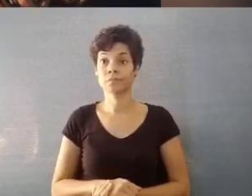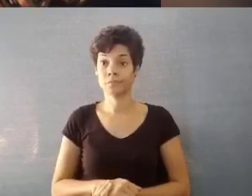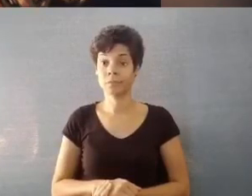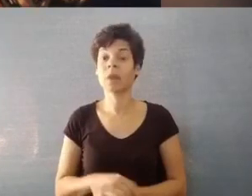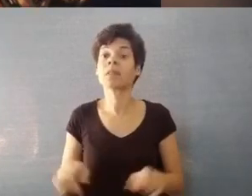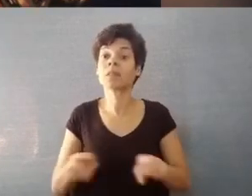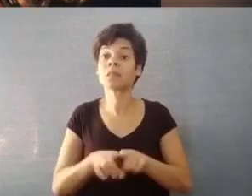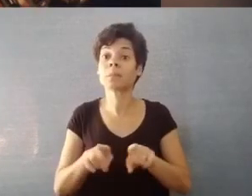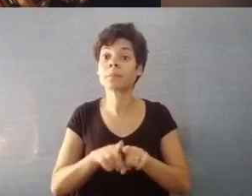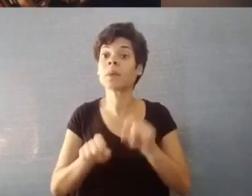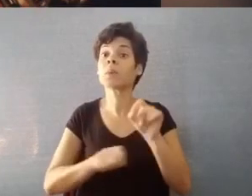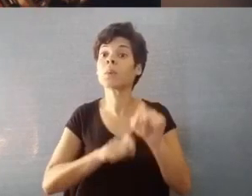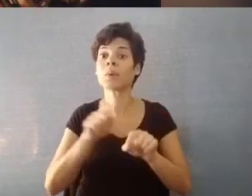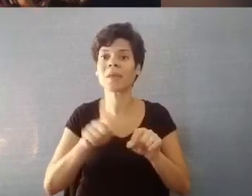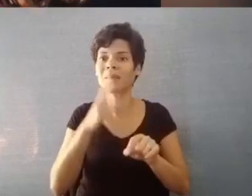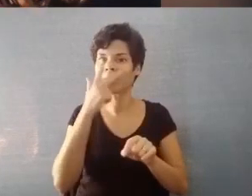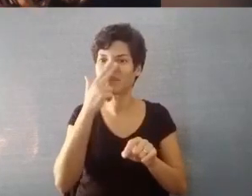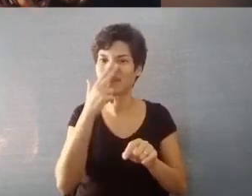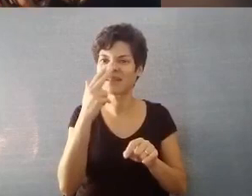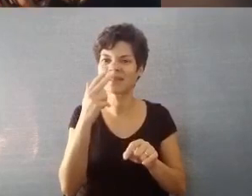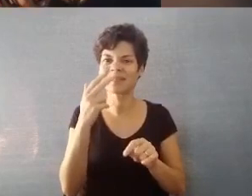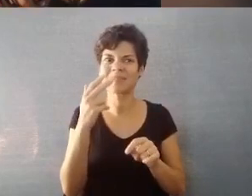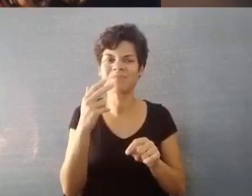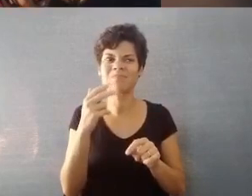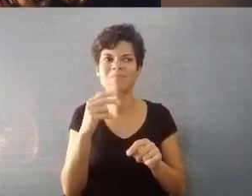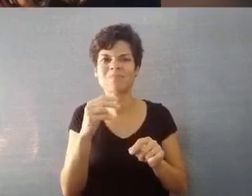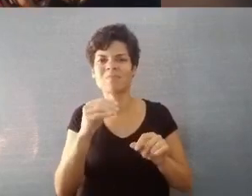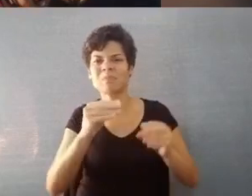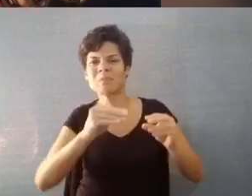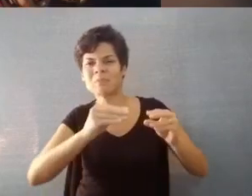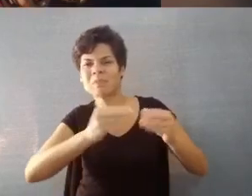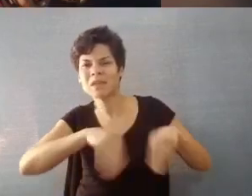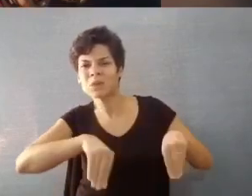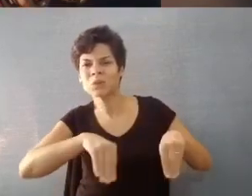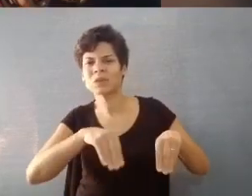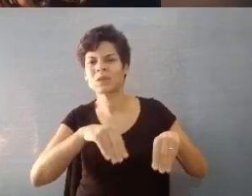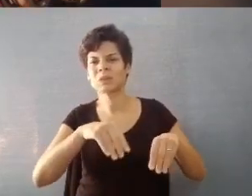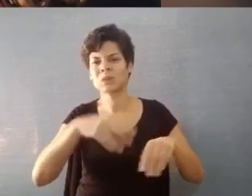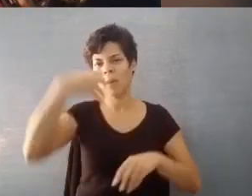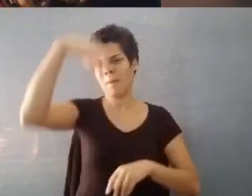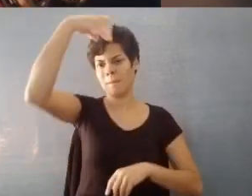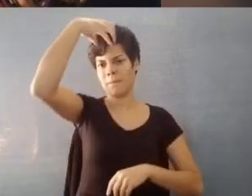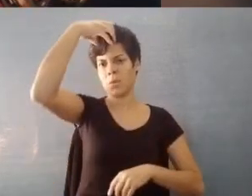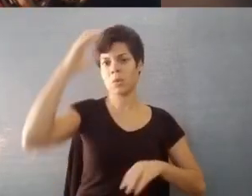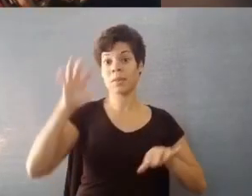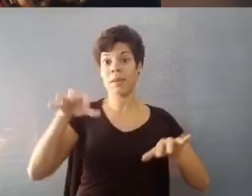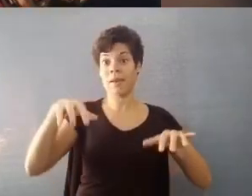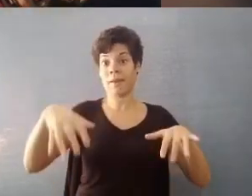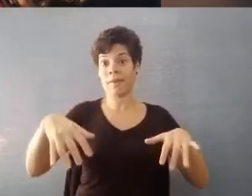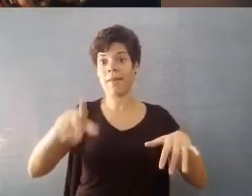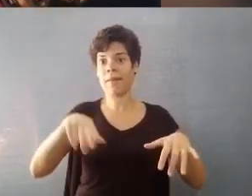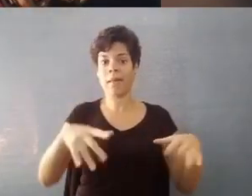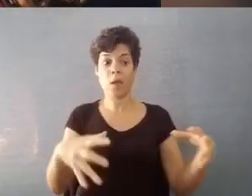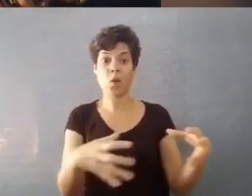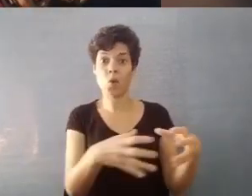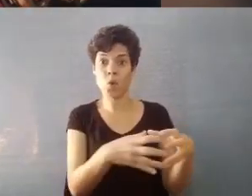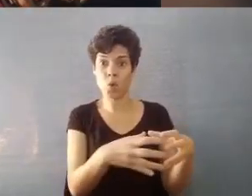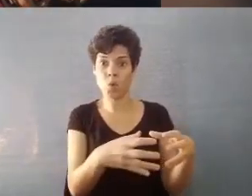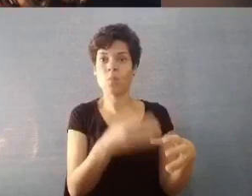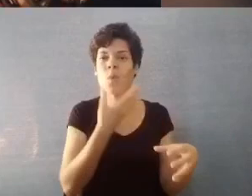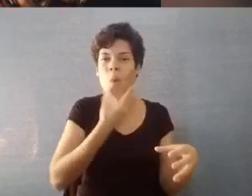Outro ingrediente que fragilizava a monarquia foi que os cafeicultores